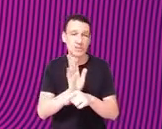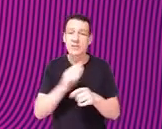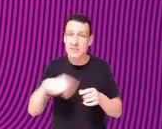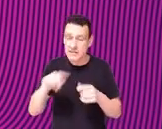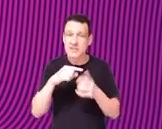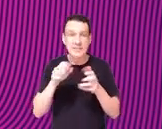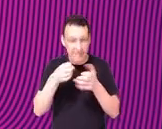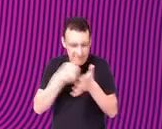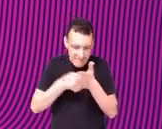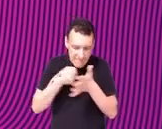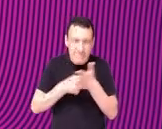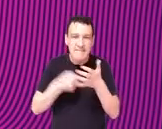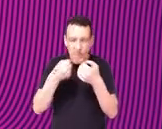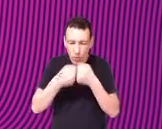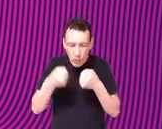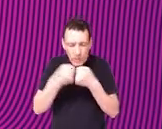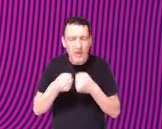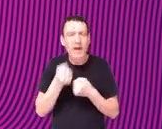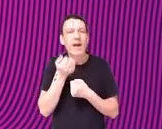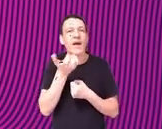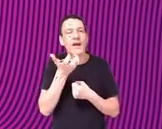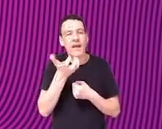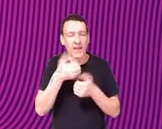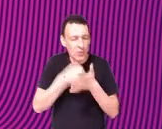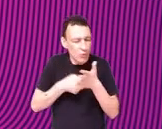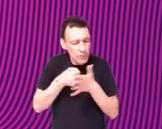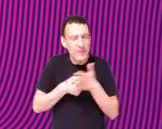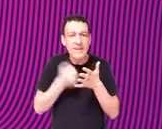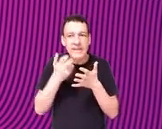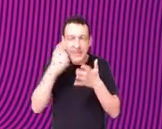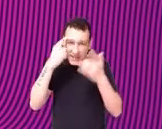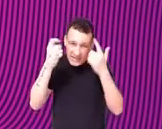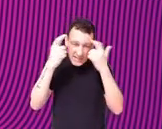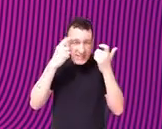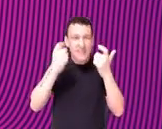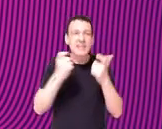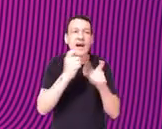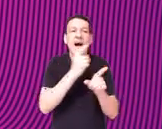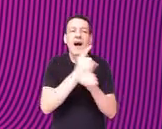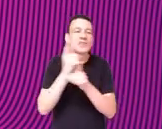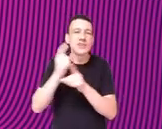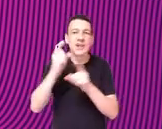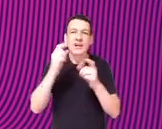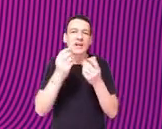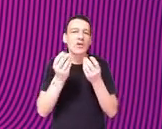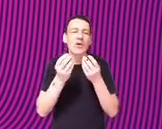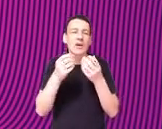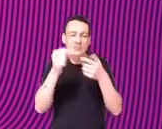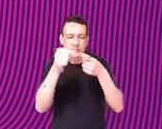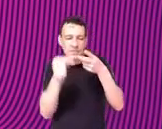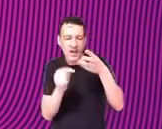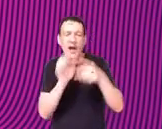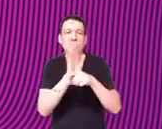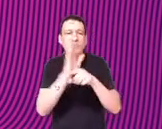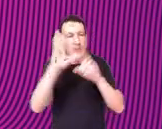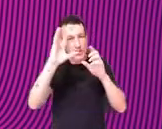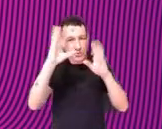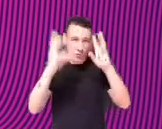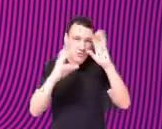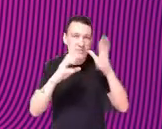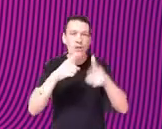definir aqueles que são, no fundo, os bloqueios e encontrar soluções para esses bloqueios. O que temos aqui é que existe uma relação